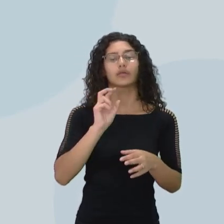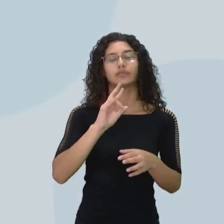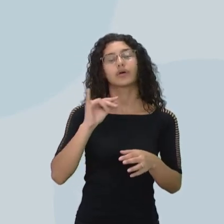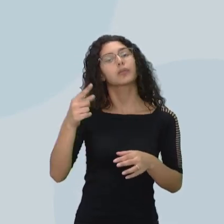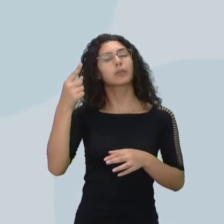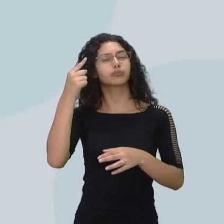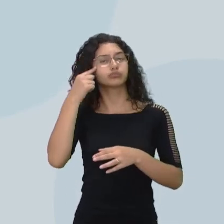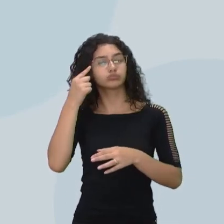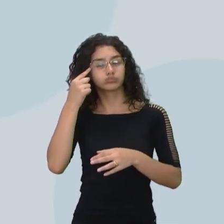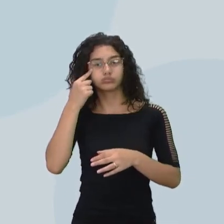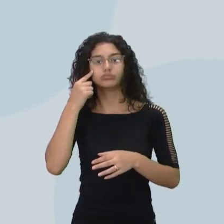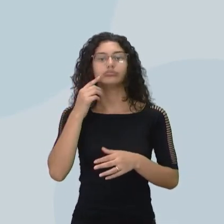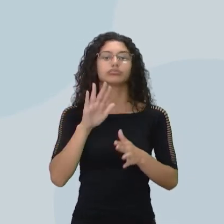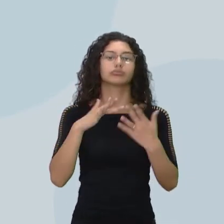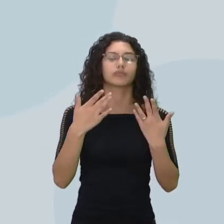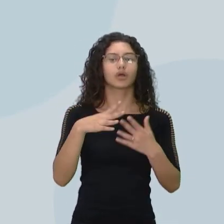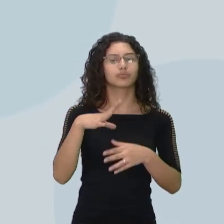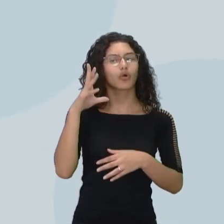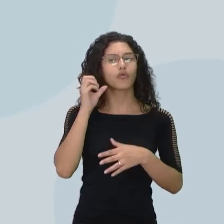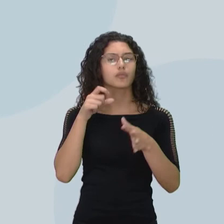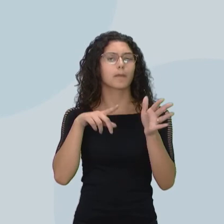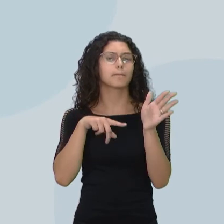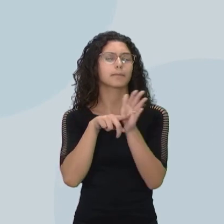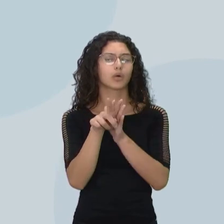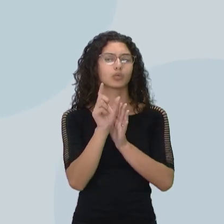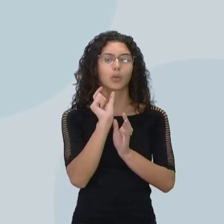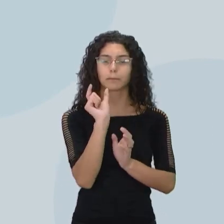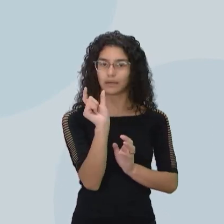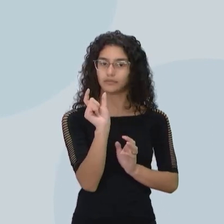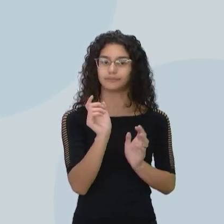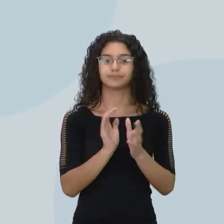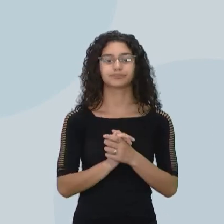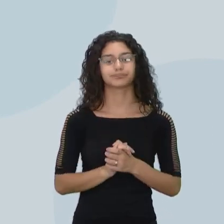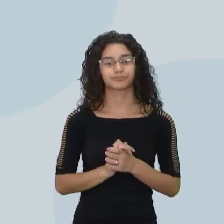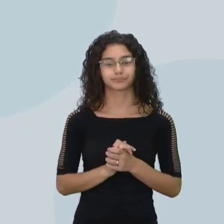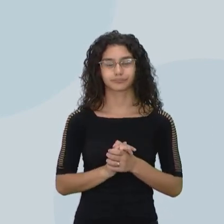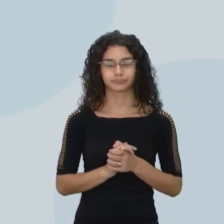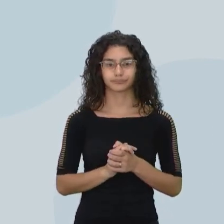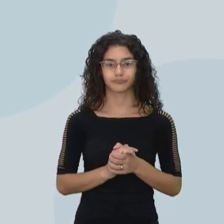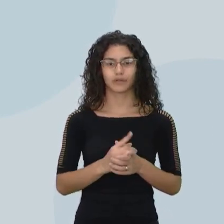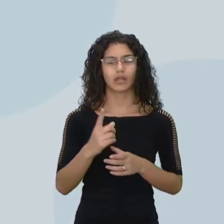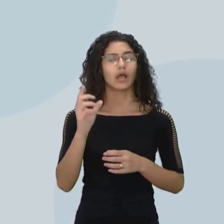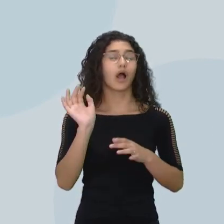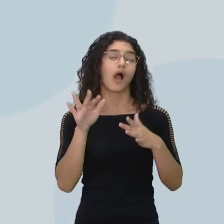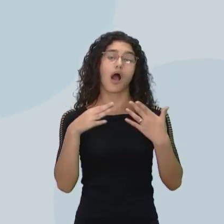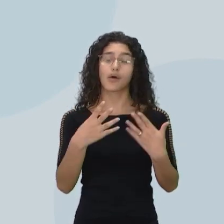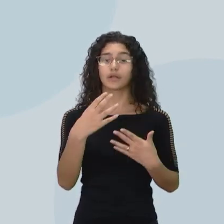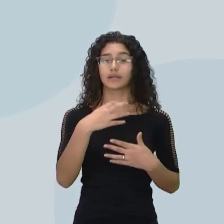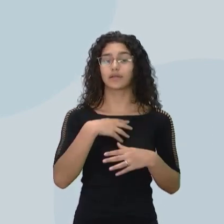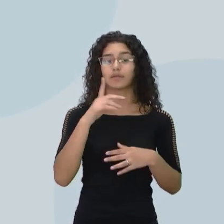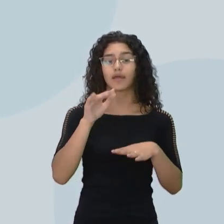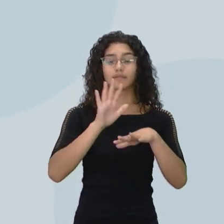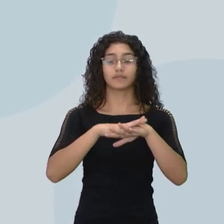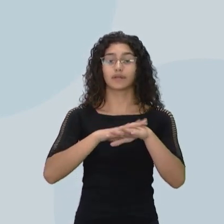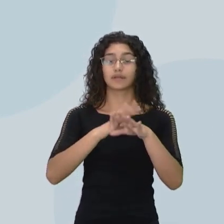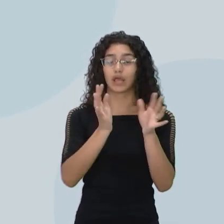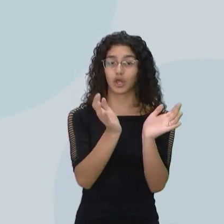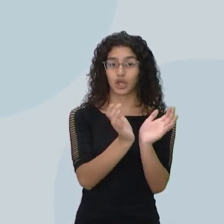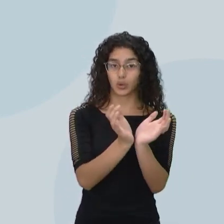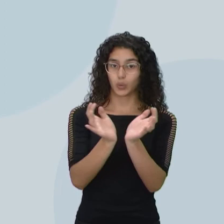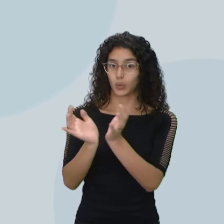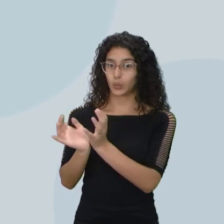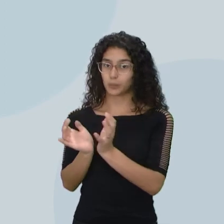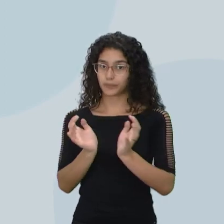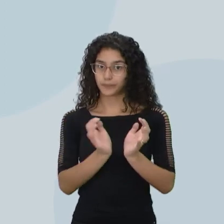nossa cabeça quando a gente ouve uma pergunta ou uma palavra. Nesse caso, a tempestade de ideias deve ser realizada em